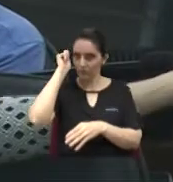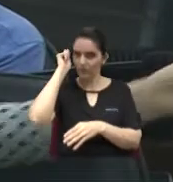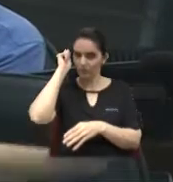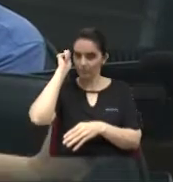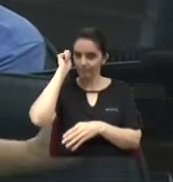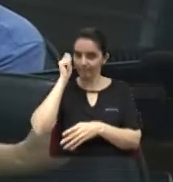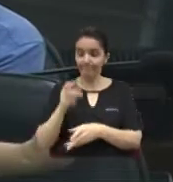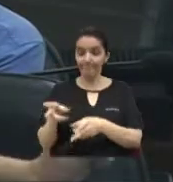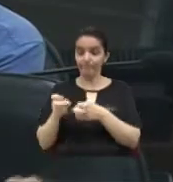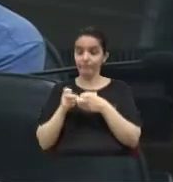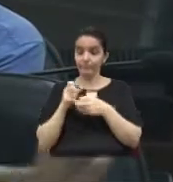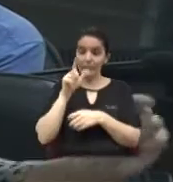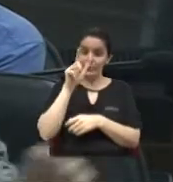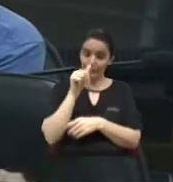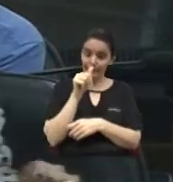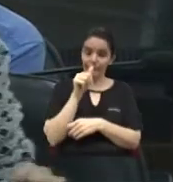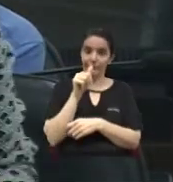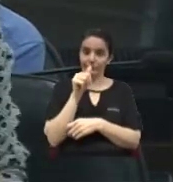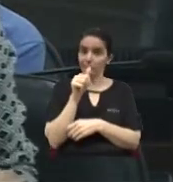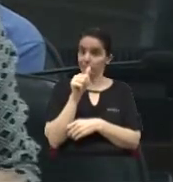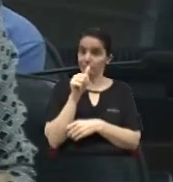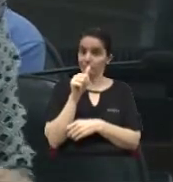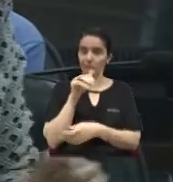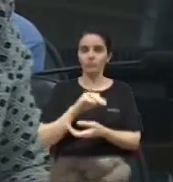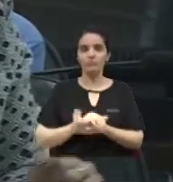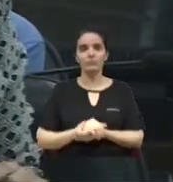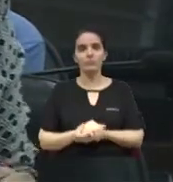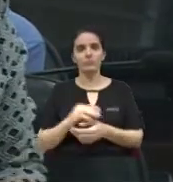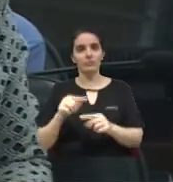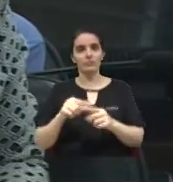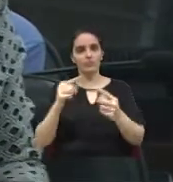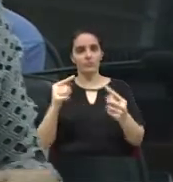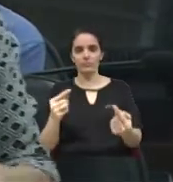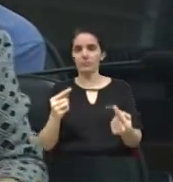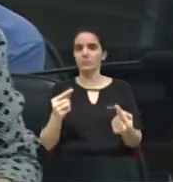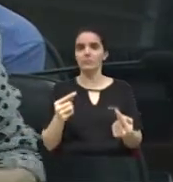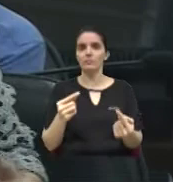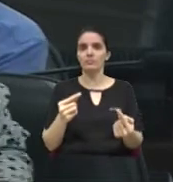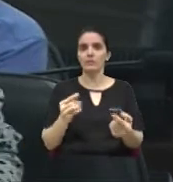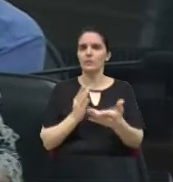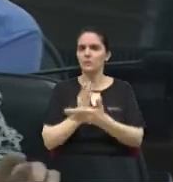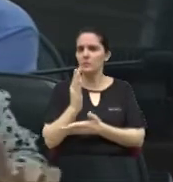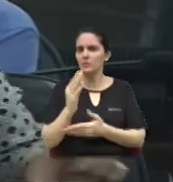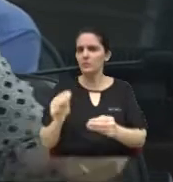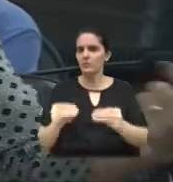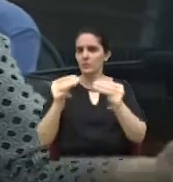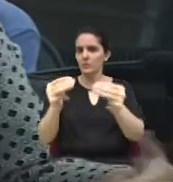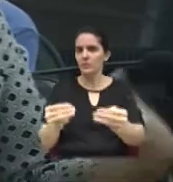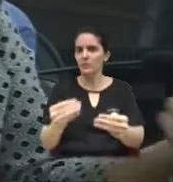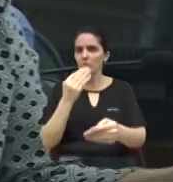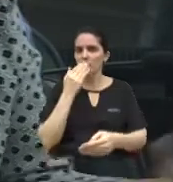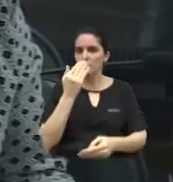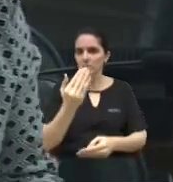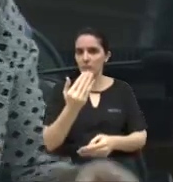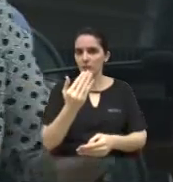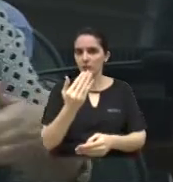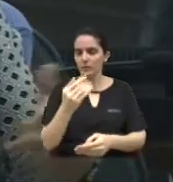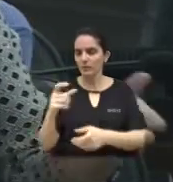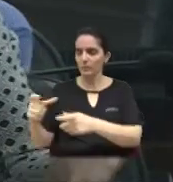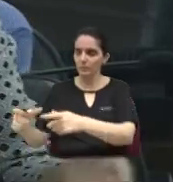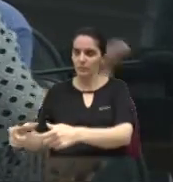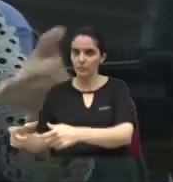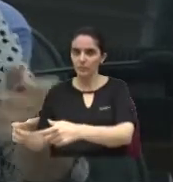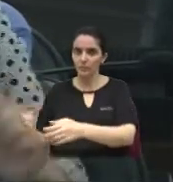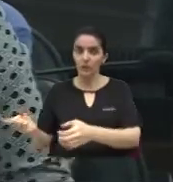depois de ter tomado a decisão, mas percebeu. Agora, aprovar uma moção em que pede a retomada e a volta, e com